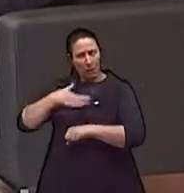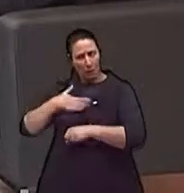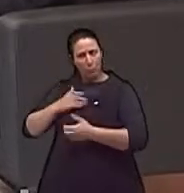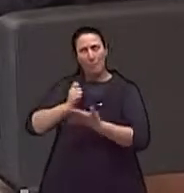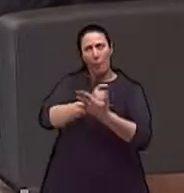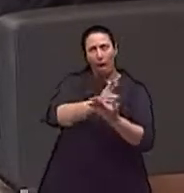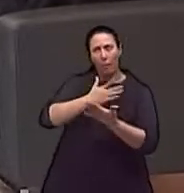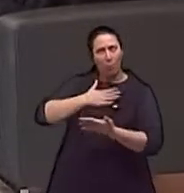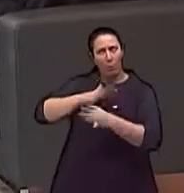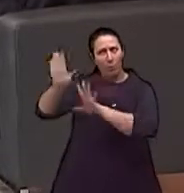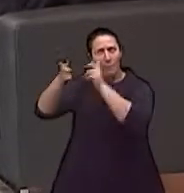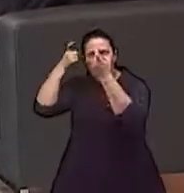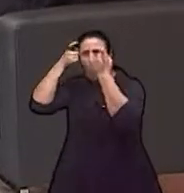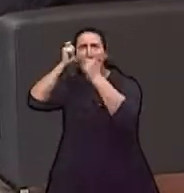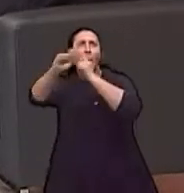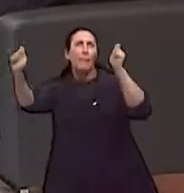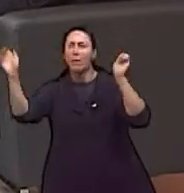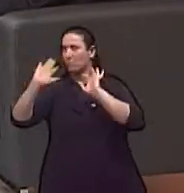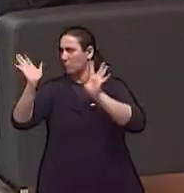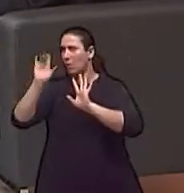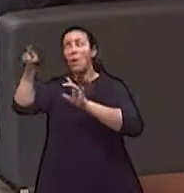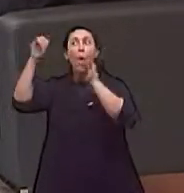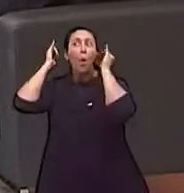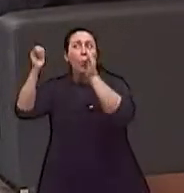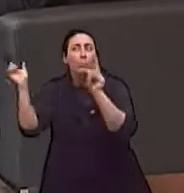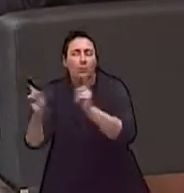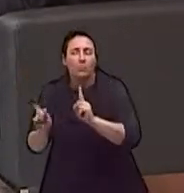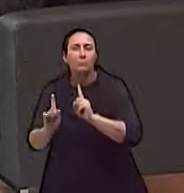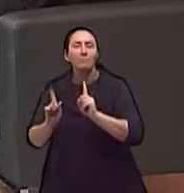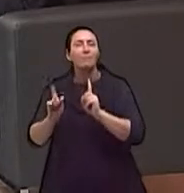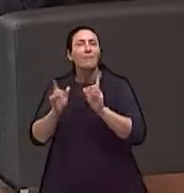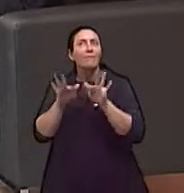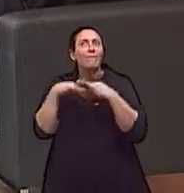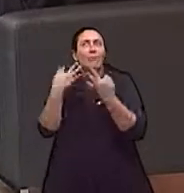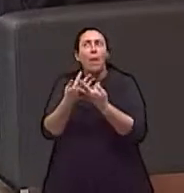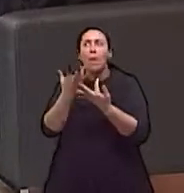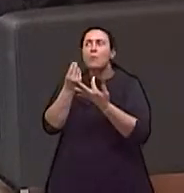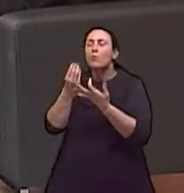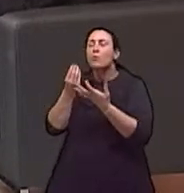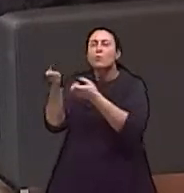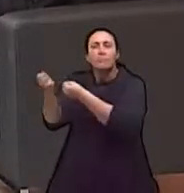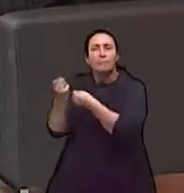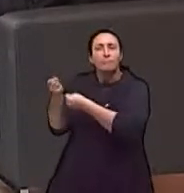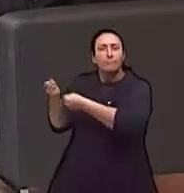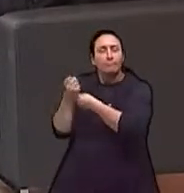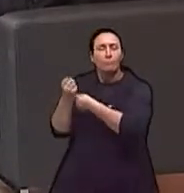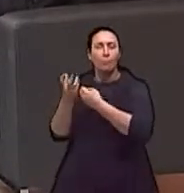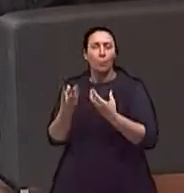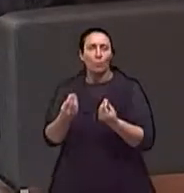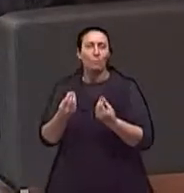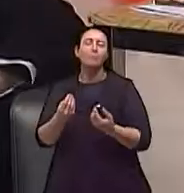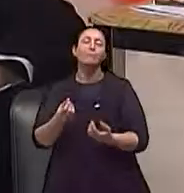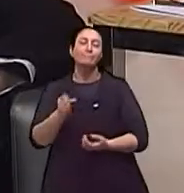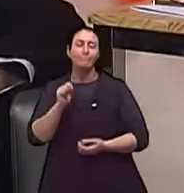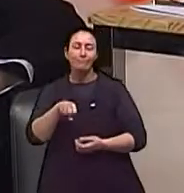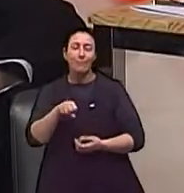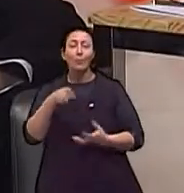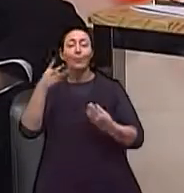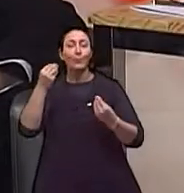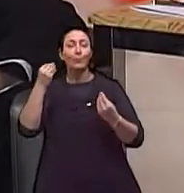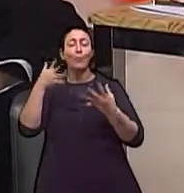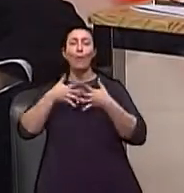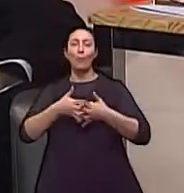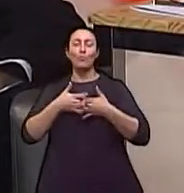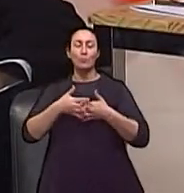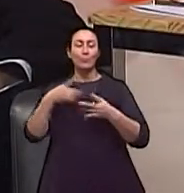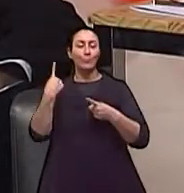pago não sai não vai mais pegar o ônibus o que que o senhor diria para esses familiares é sempre um dilema